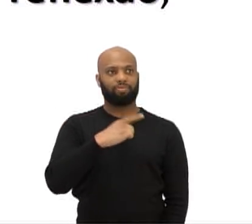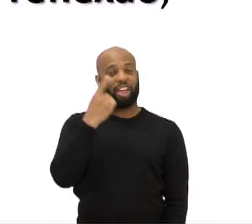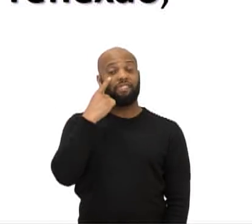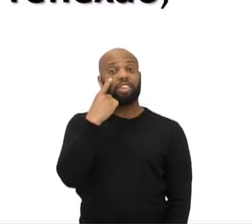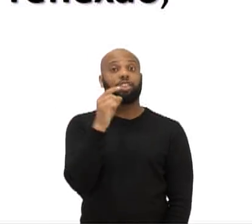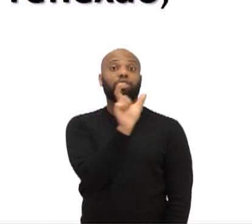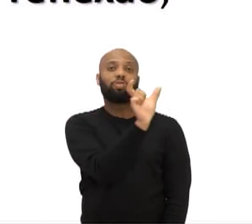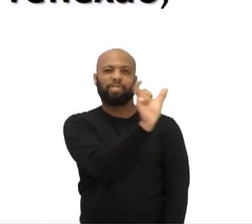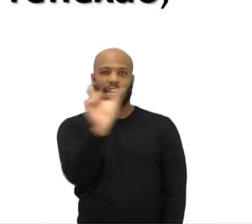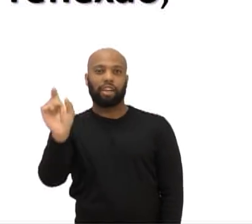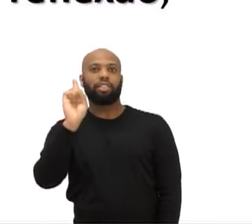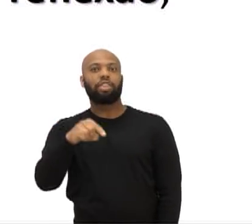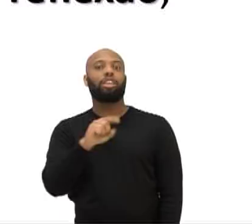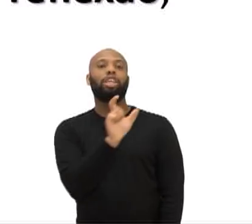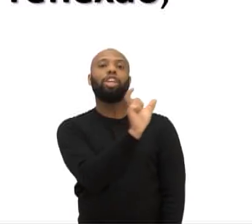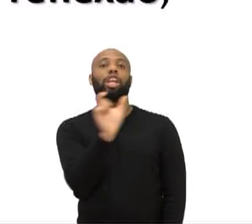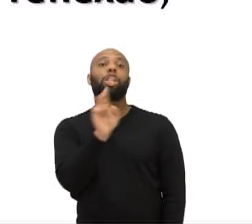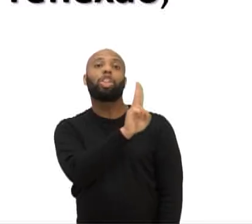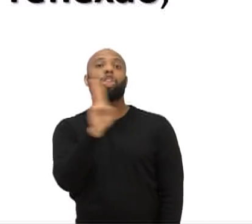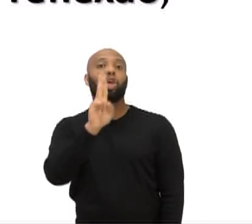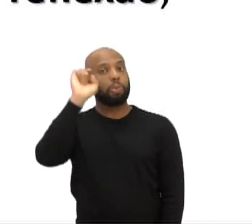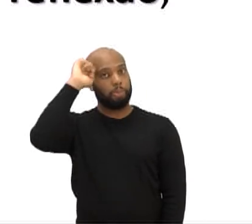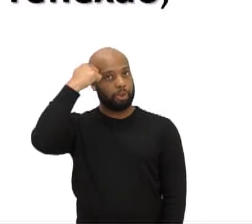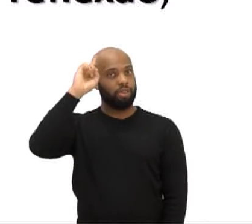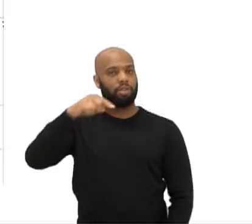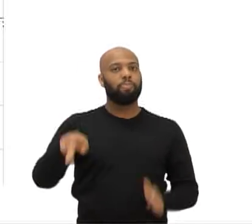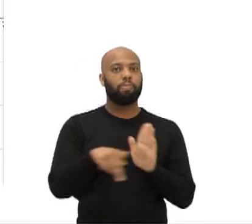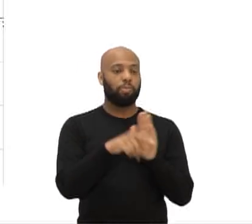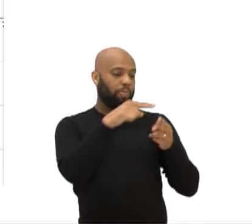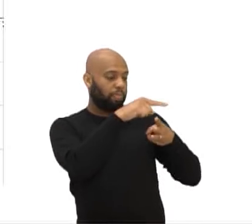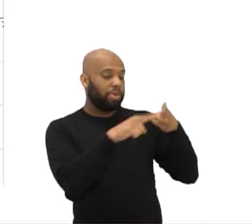reflexão, translação e rotação.